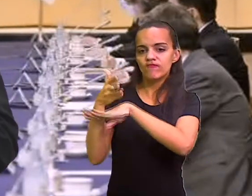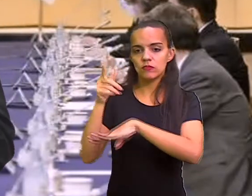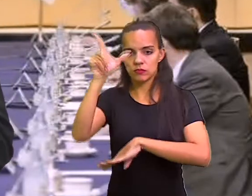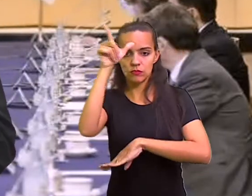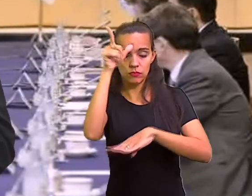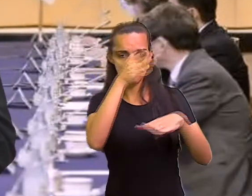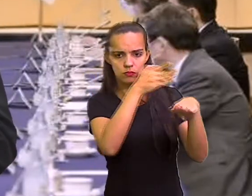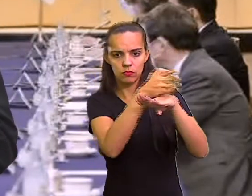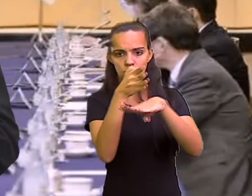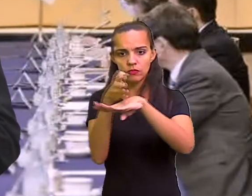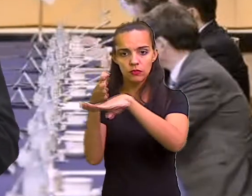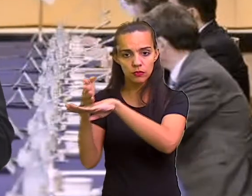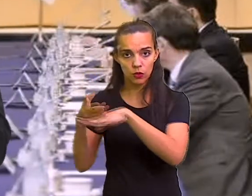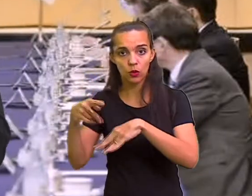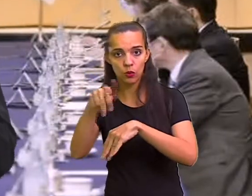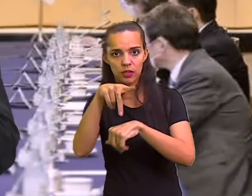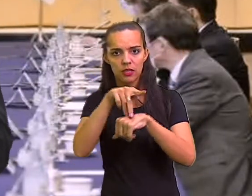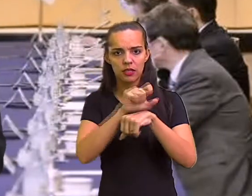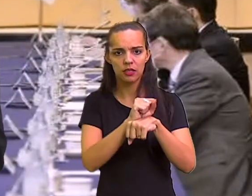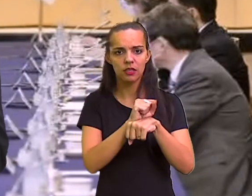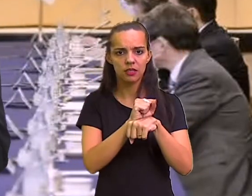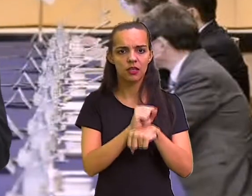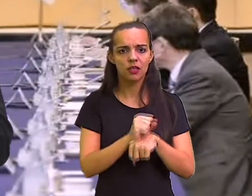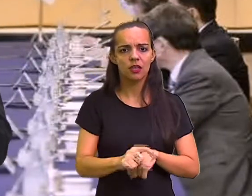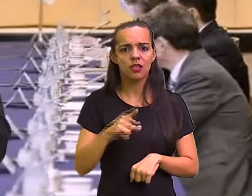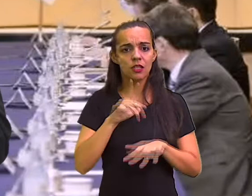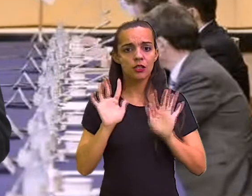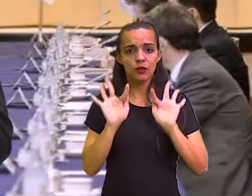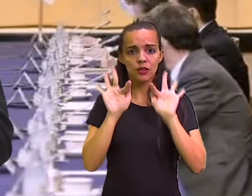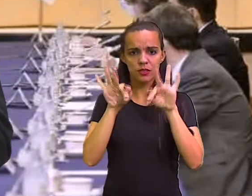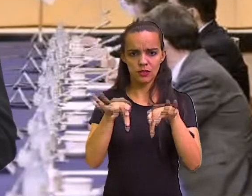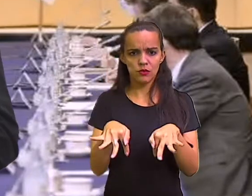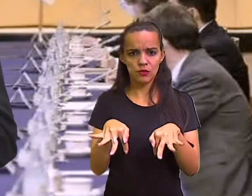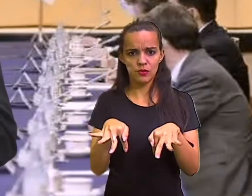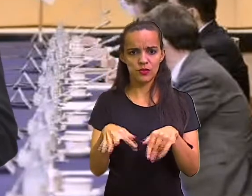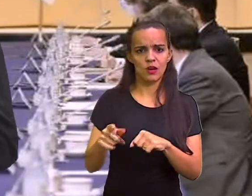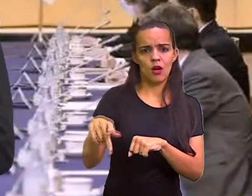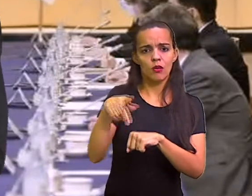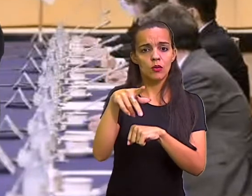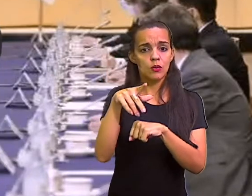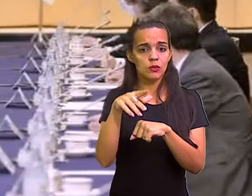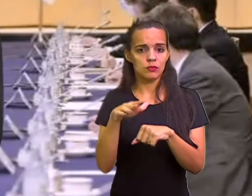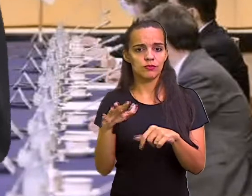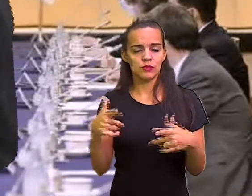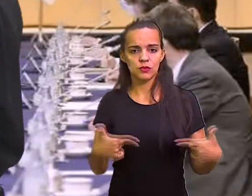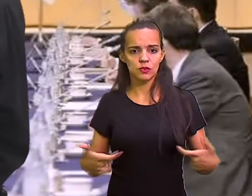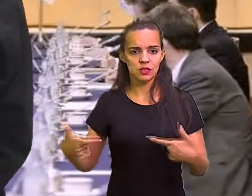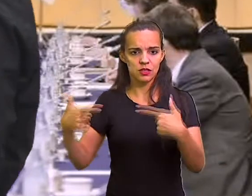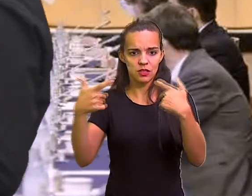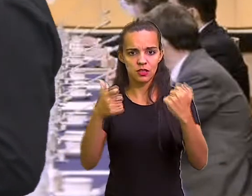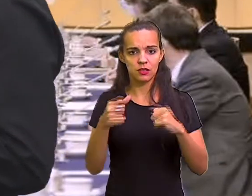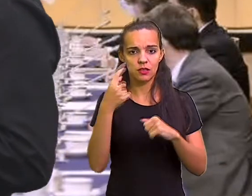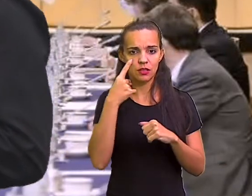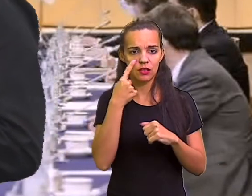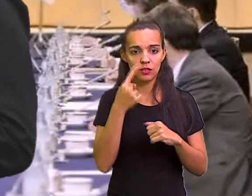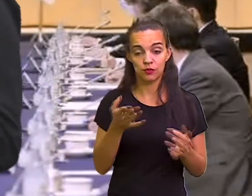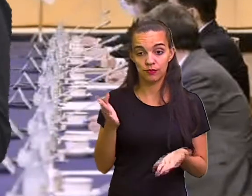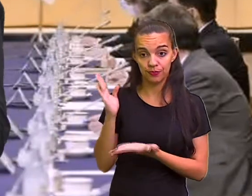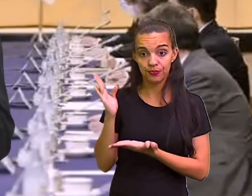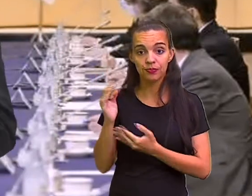os japoneses. Com o fim da guerra, Sukarno, que tinha cooperado com os